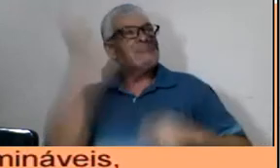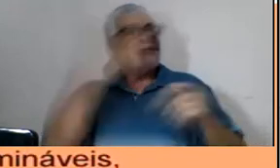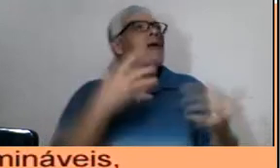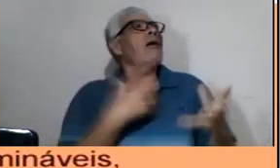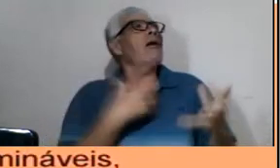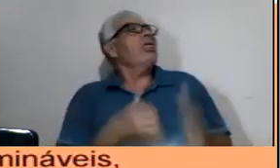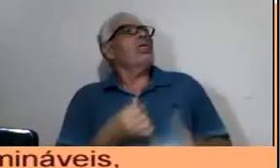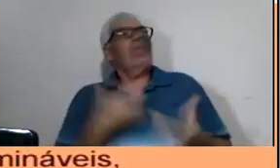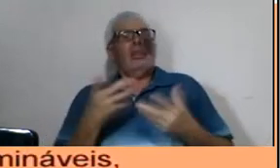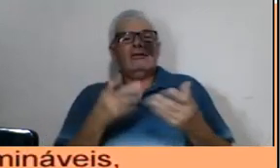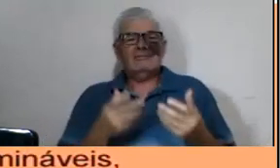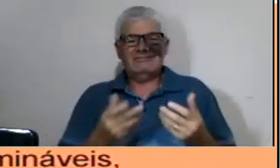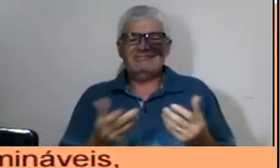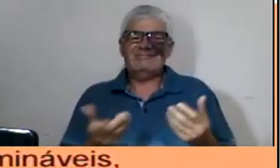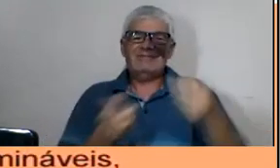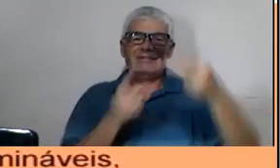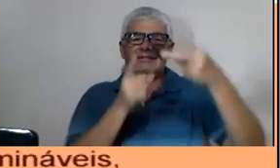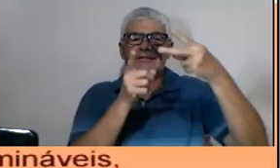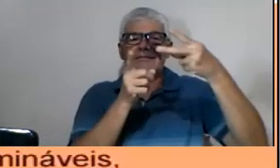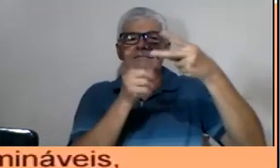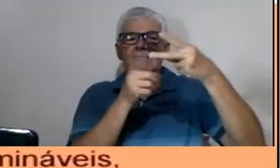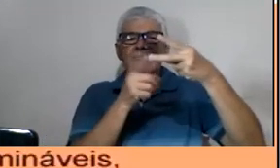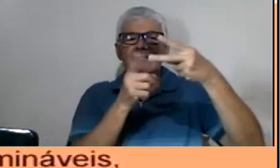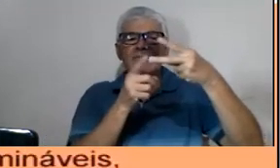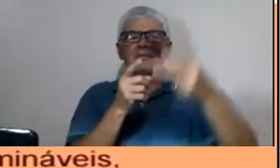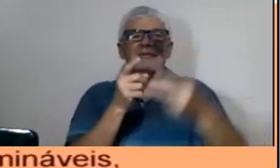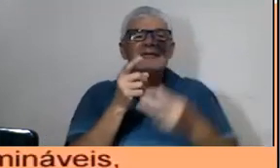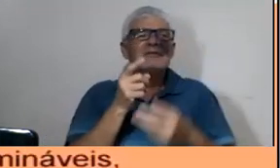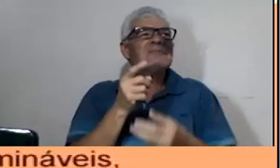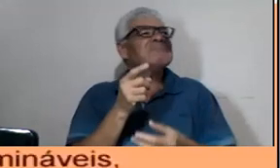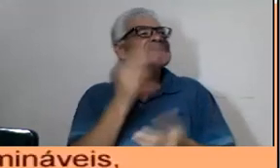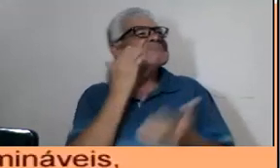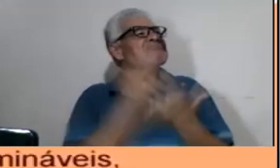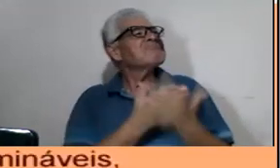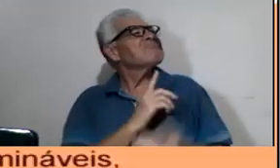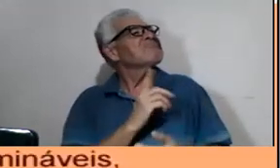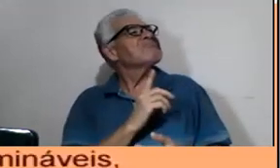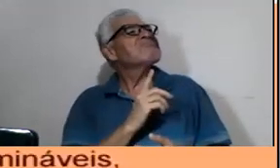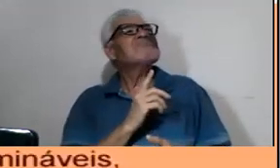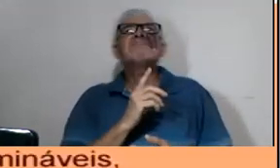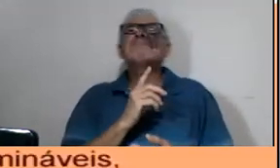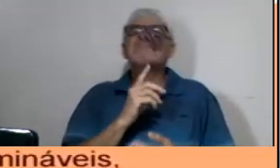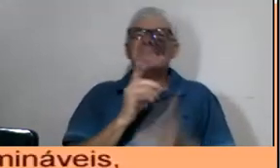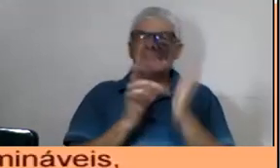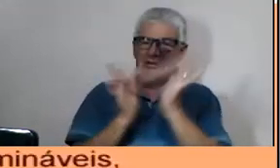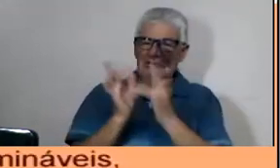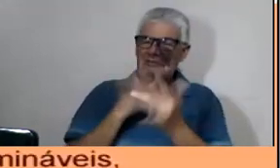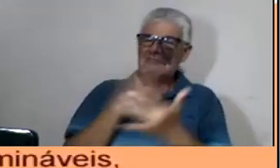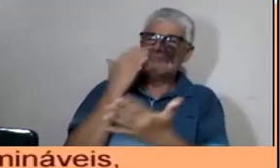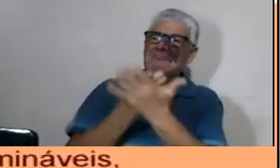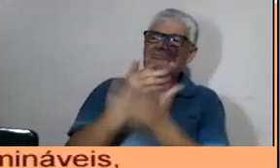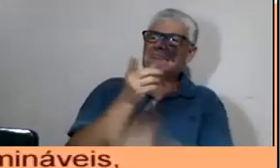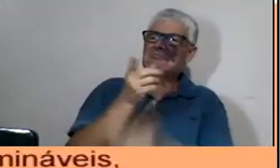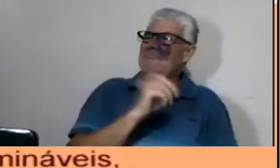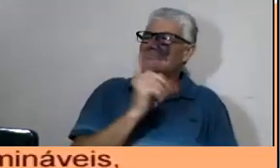Então, quem quisesse ir, estava liberado. O problema, que eu coloquei até aqui para a gente pensar bem, né, é